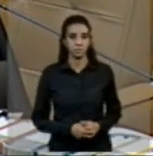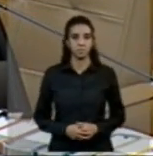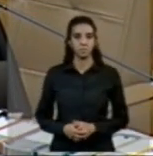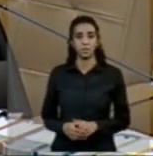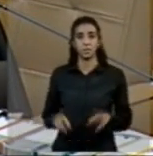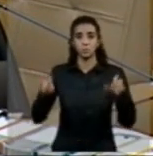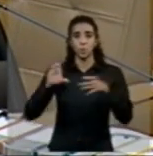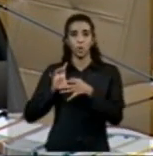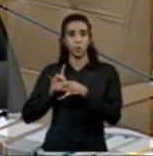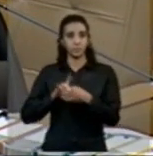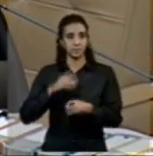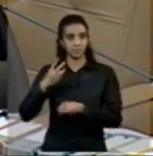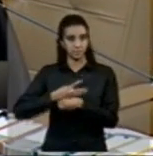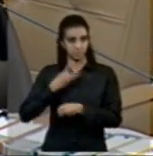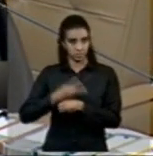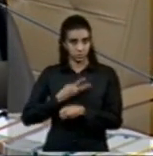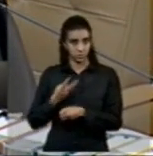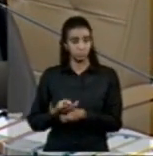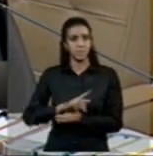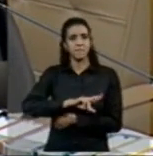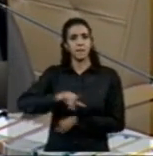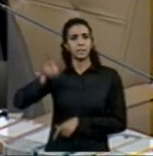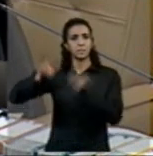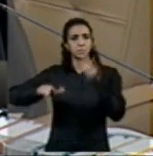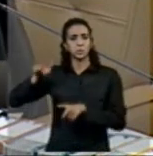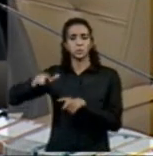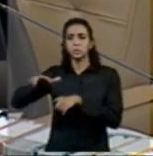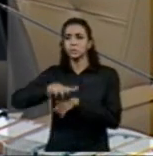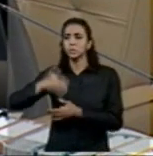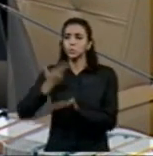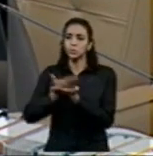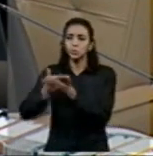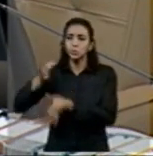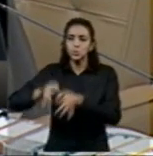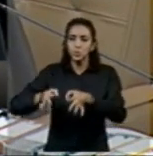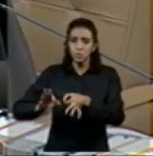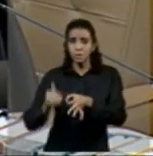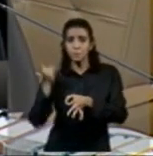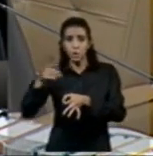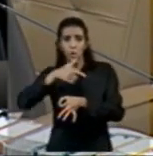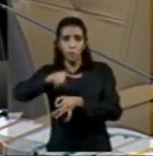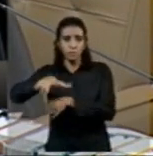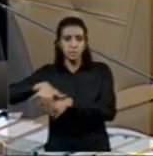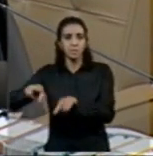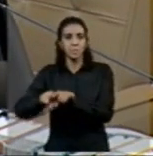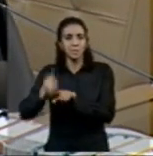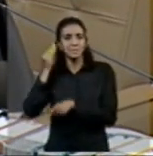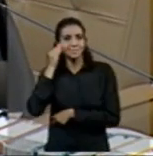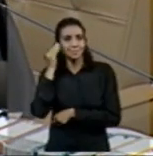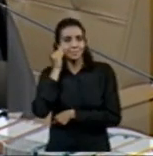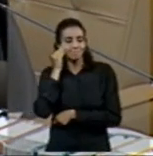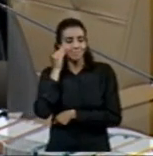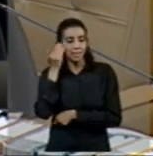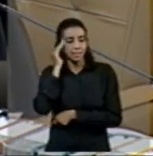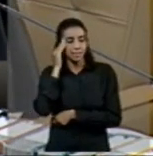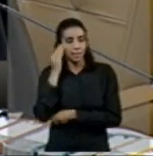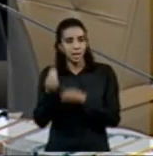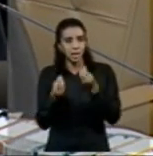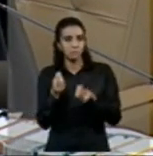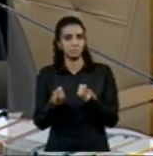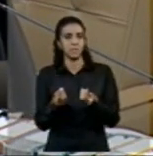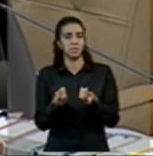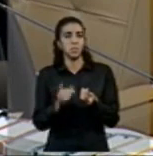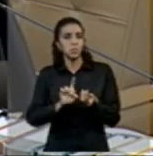terceirização tem remetido estudiosos de dentro e fora do campo jurídico a tentar compreendê-la substancialmente e